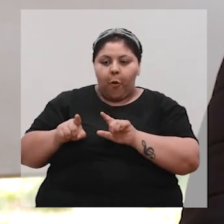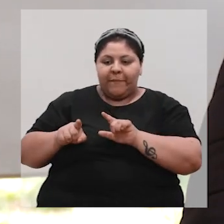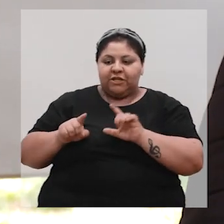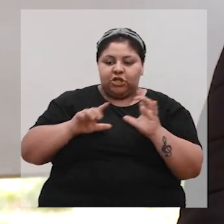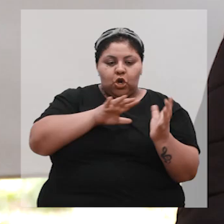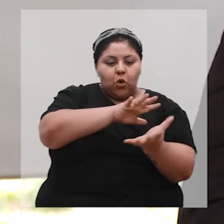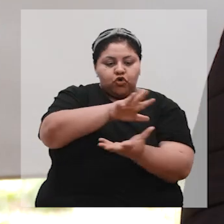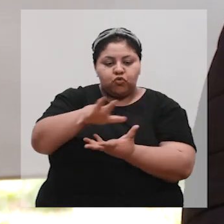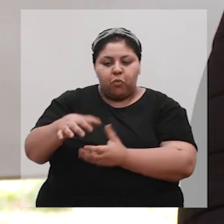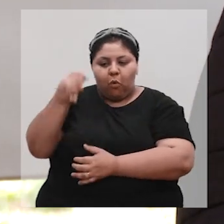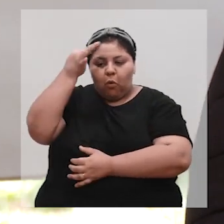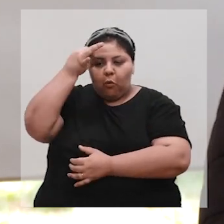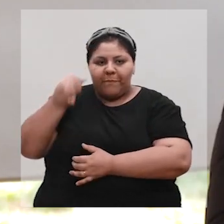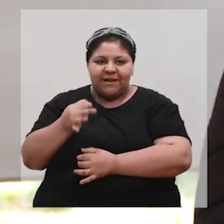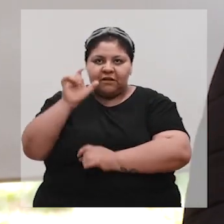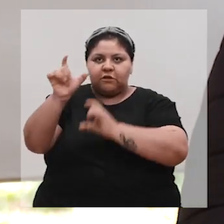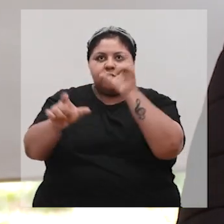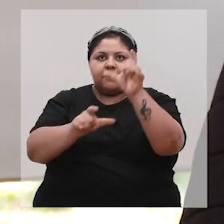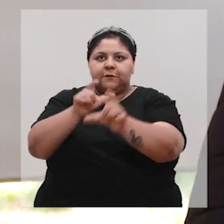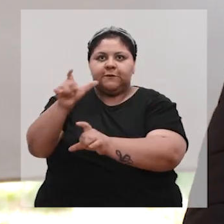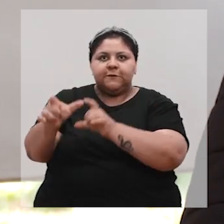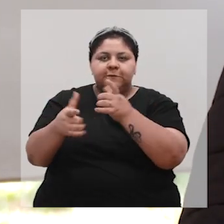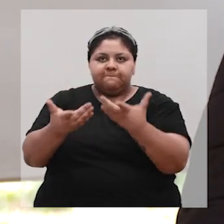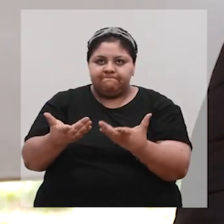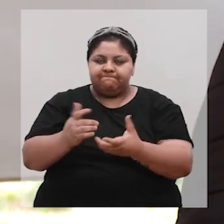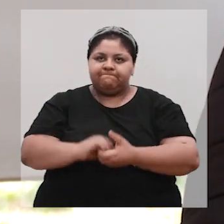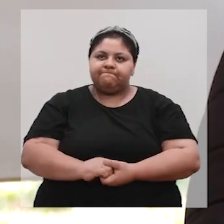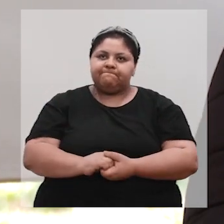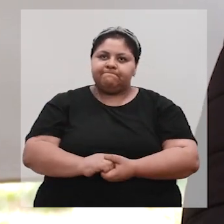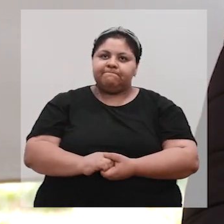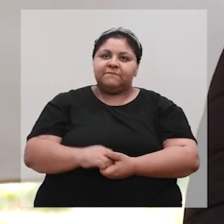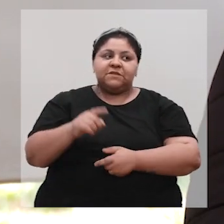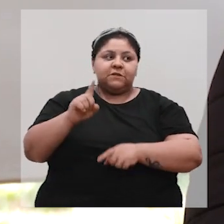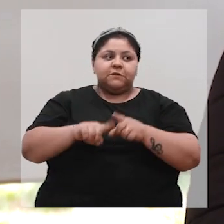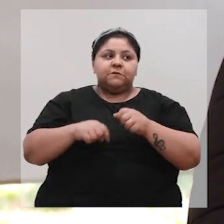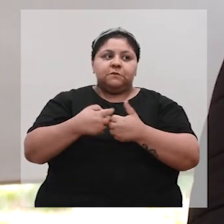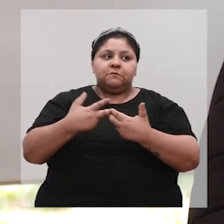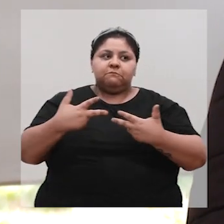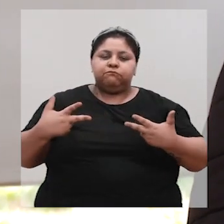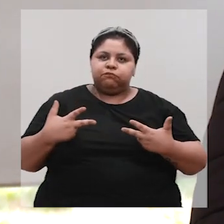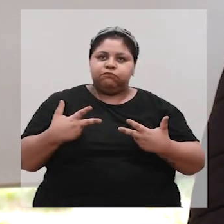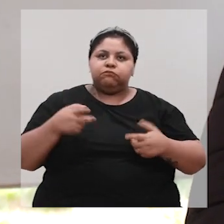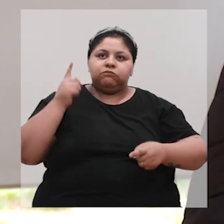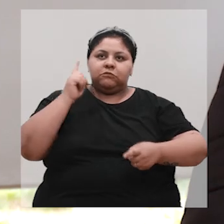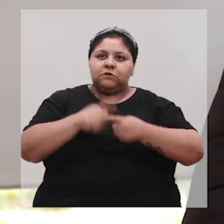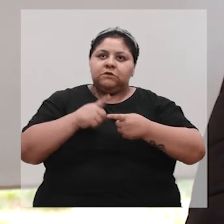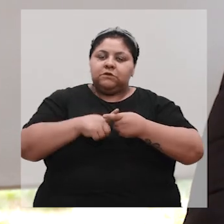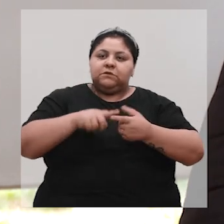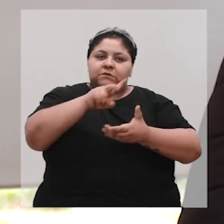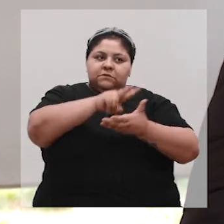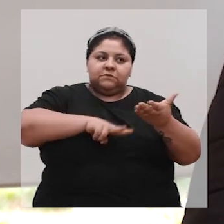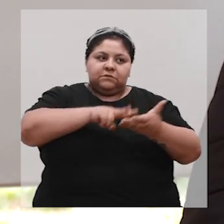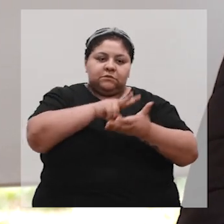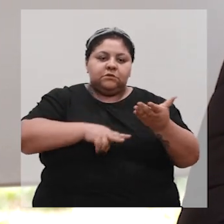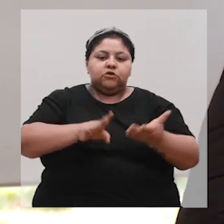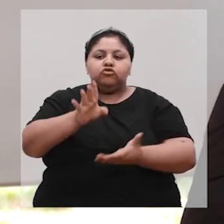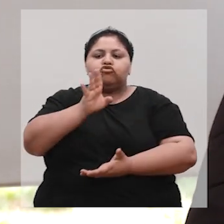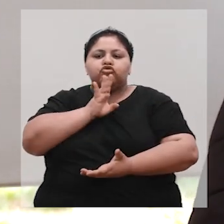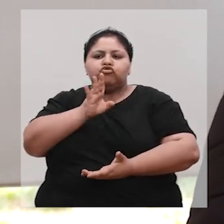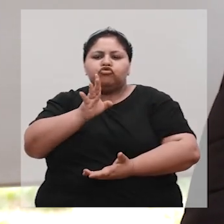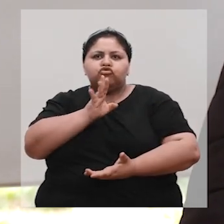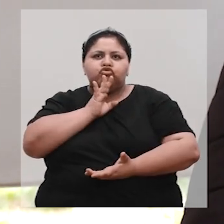de mundo. É a leitura de pessoas, de expressões. E isso é uma coisa que vai além do livro, porque tu lendo um livro, tu